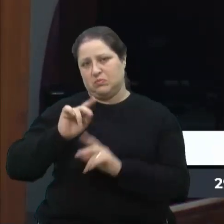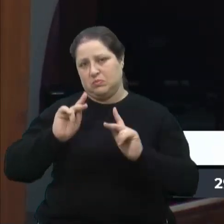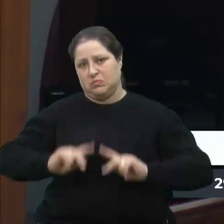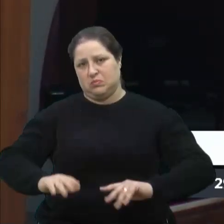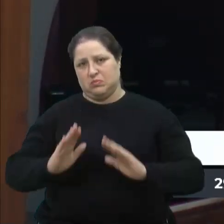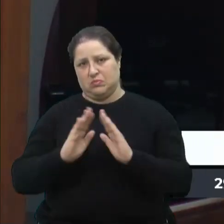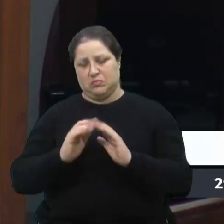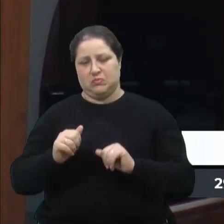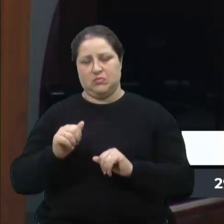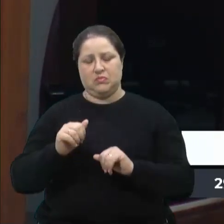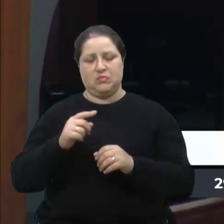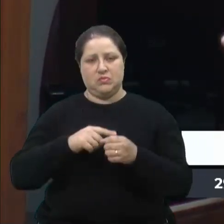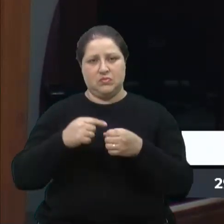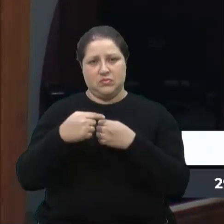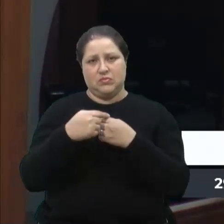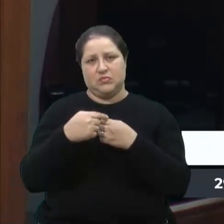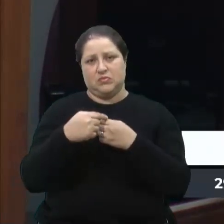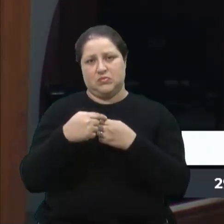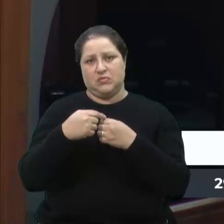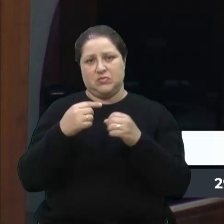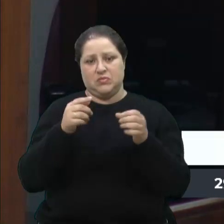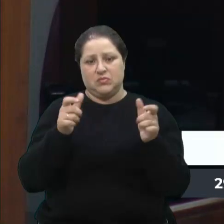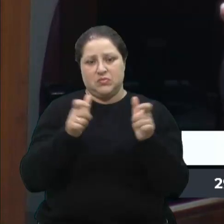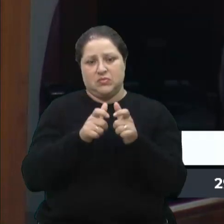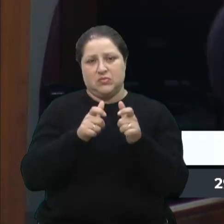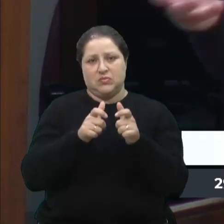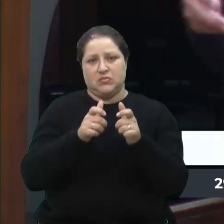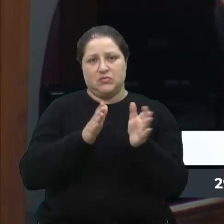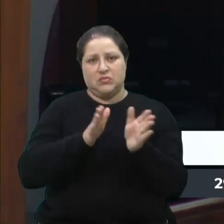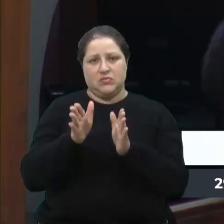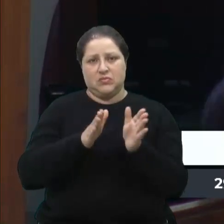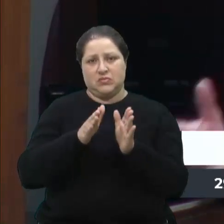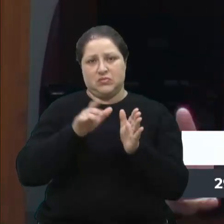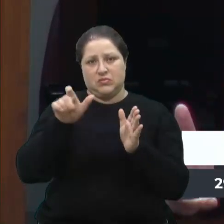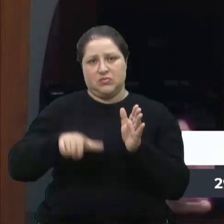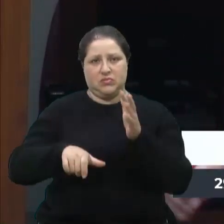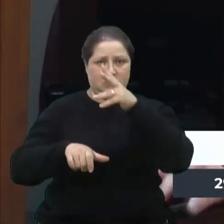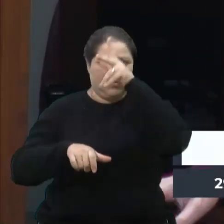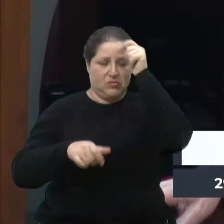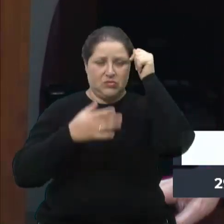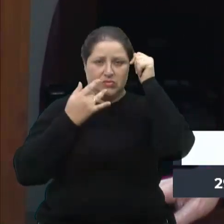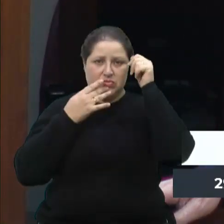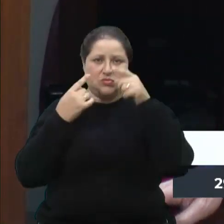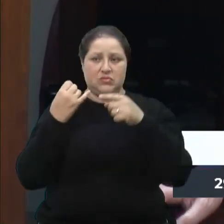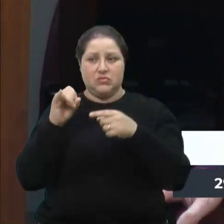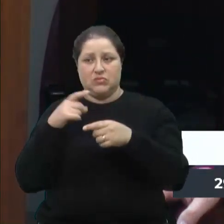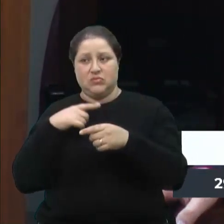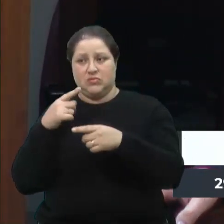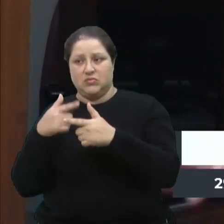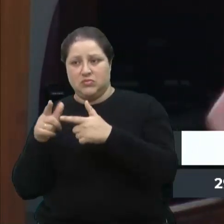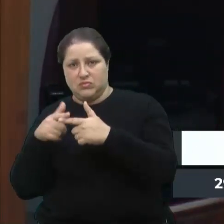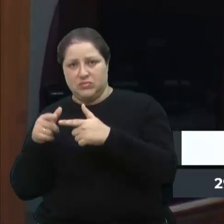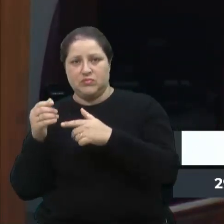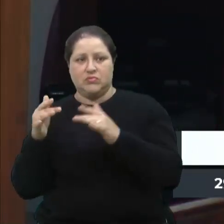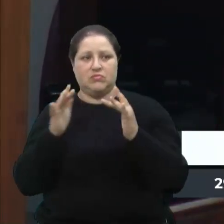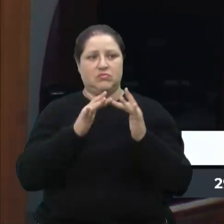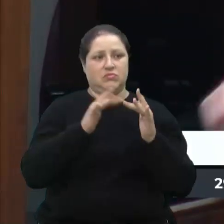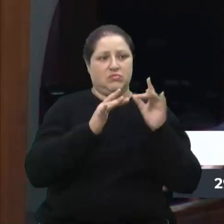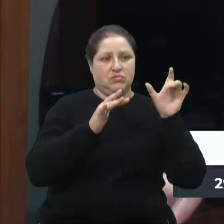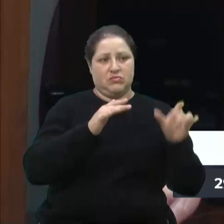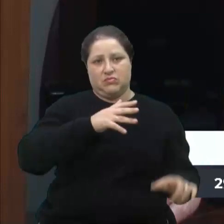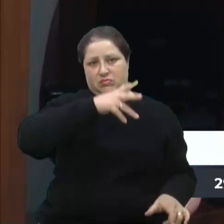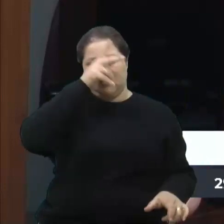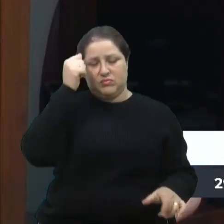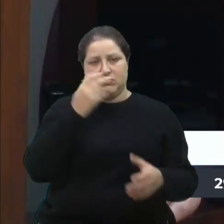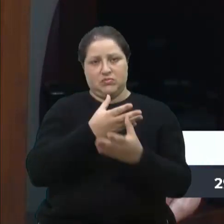que o acesso ao prefeito é muito fácil, né? Porque deu um problema, vai lá e fala com o prefeito, né? Tinha muitos prefeitos que renunciaram